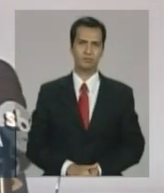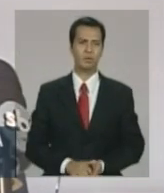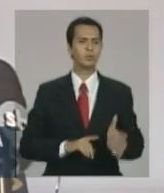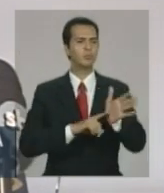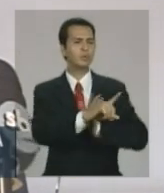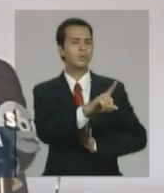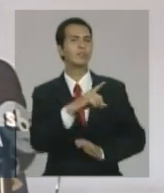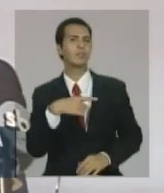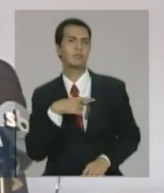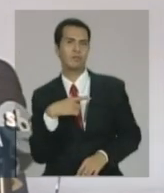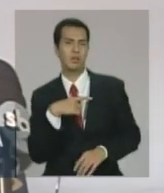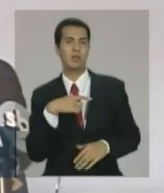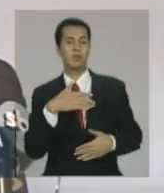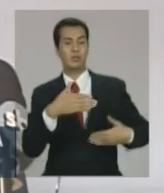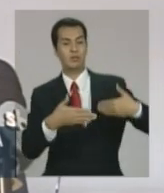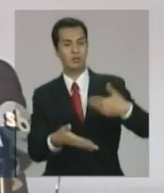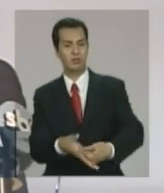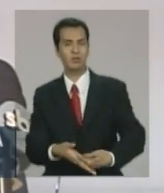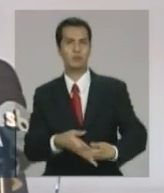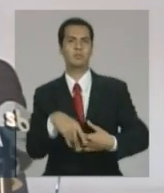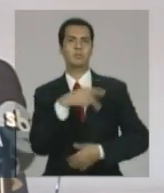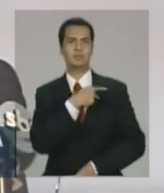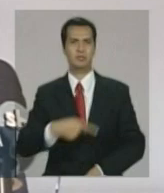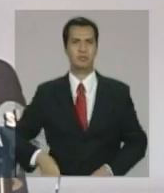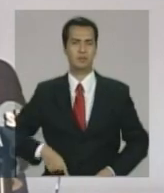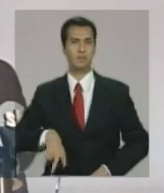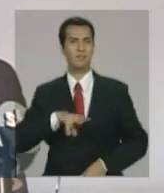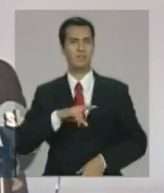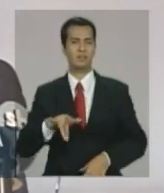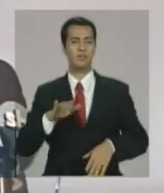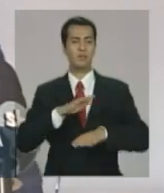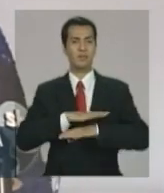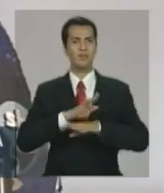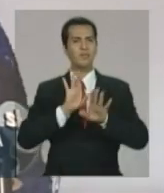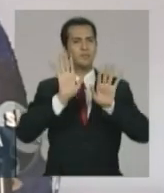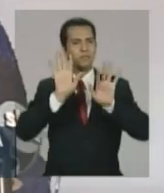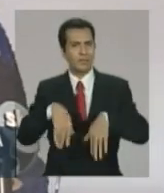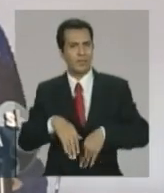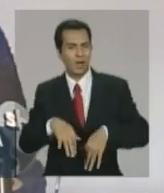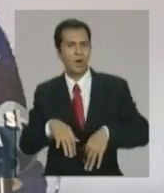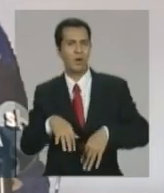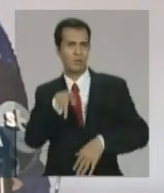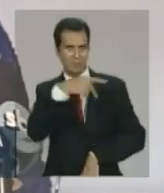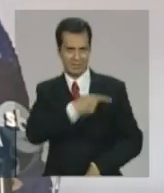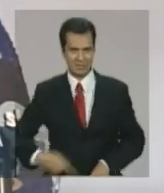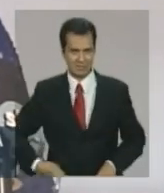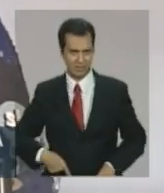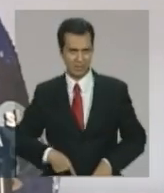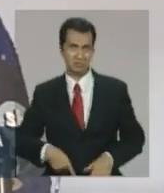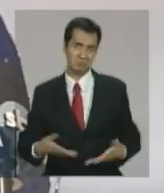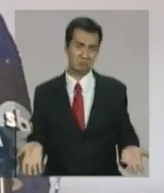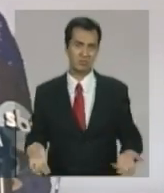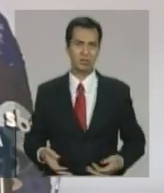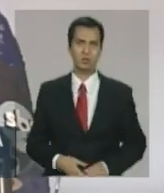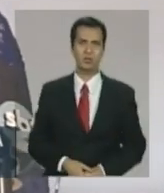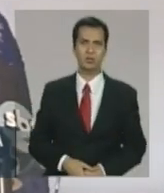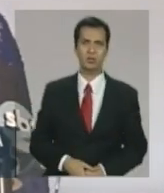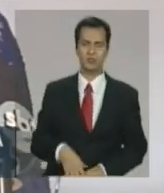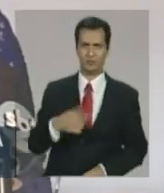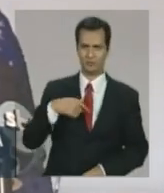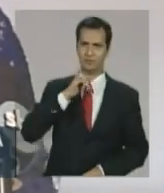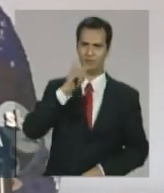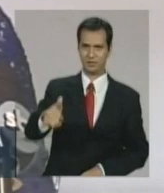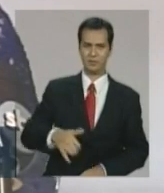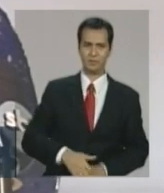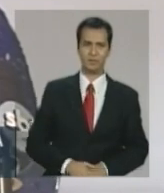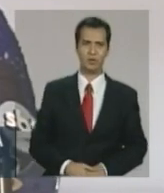Presidente, não é mais fácil fazer essa discussão no começo de um mandato do que no final de um mandato? Um momento não seria mais melhor? Posso falar uma coisa para você? Um governo